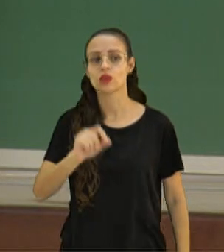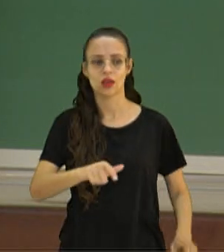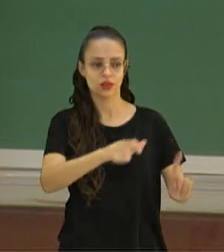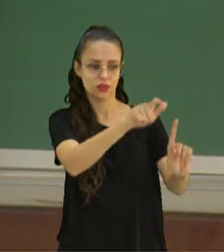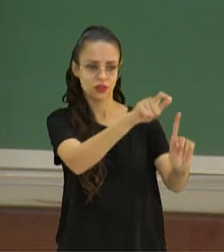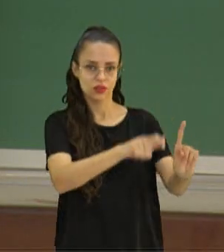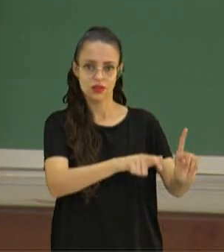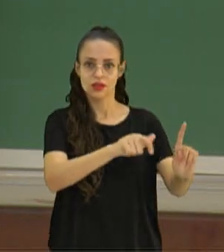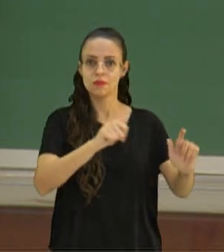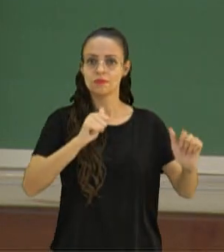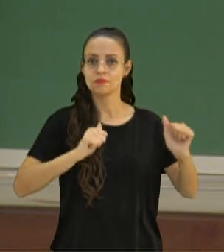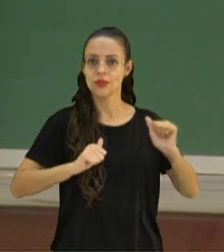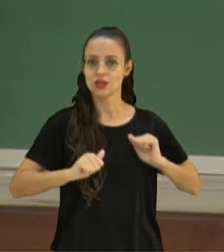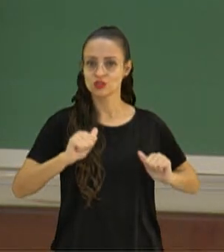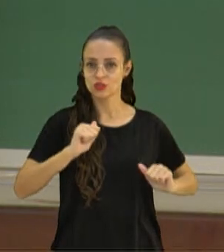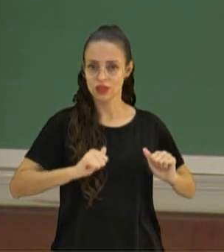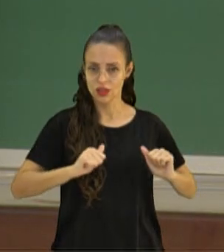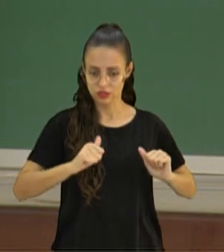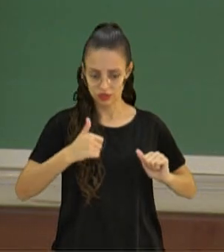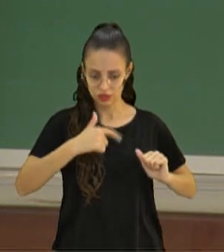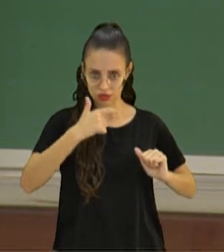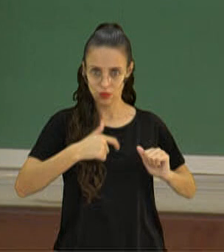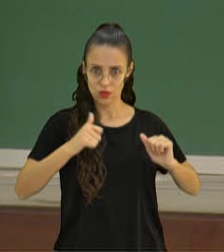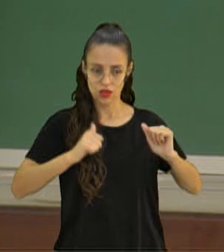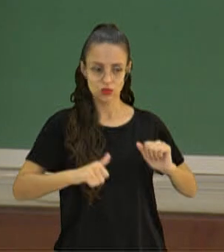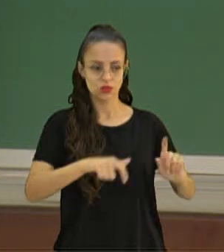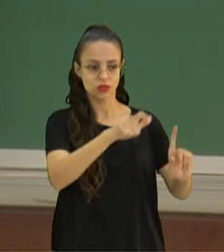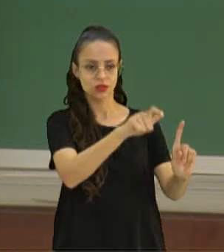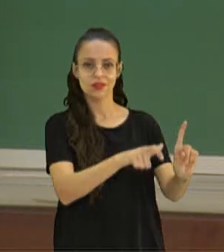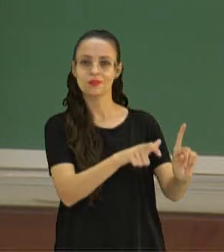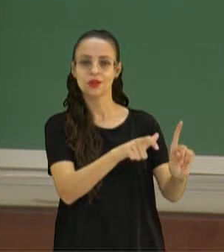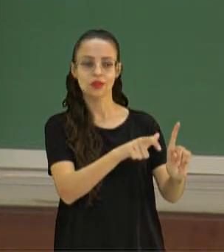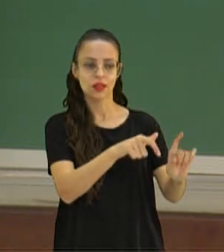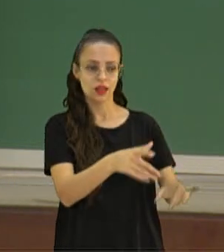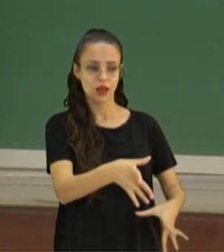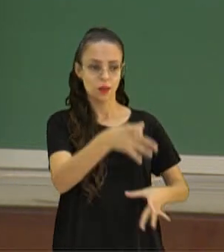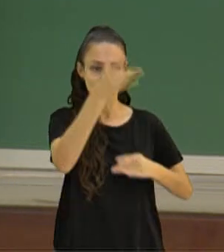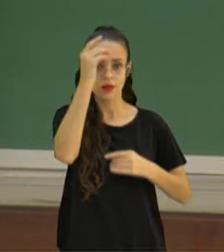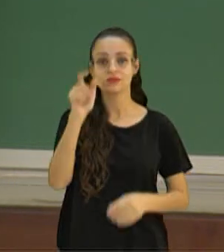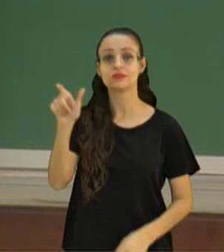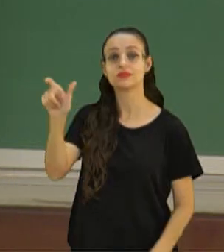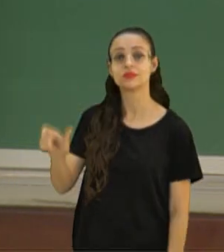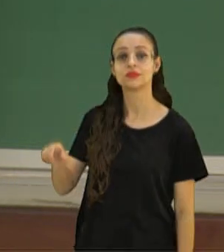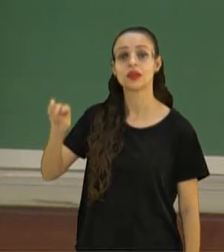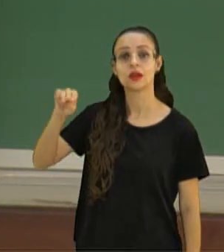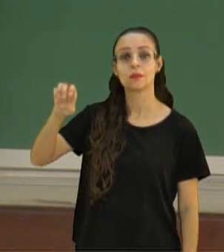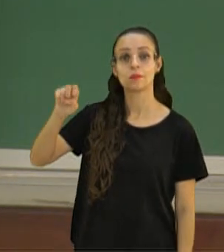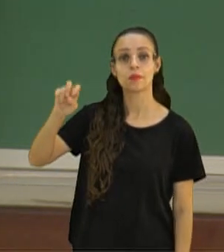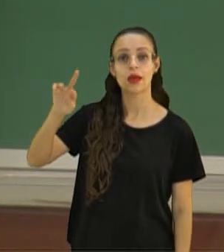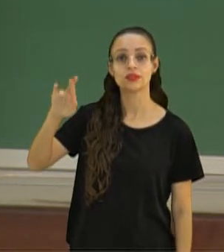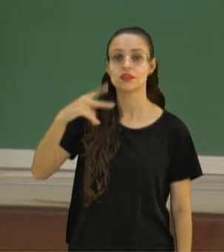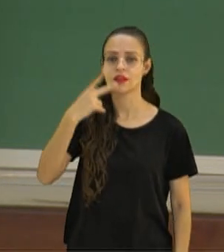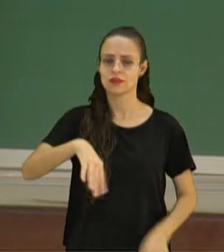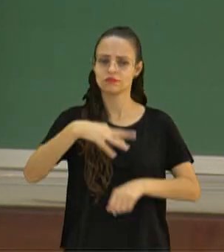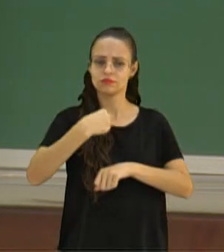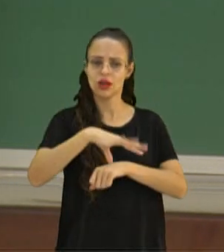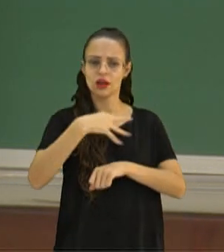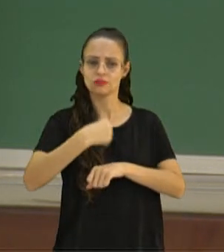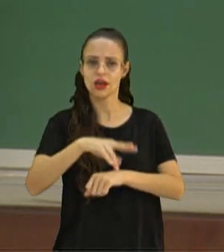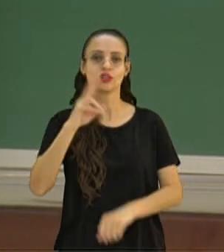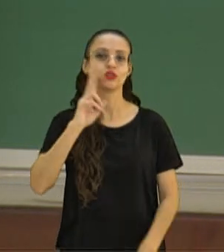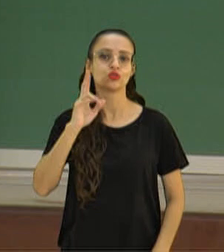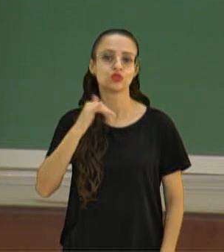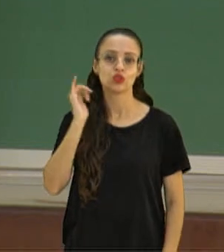vai representar um personagem e vai ter o mestre, que vai dar as instruções, que vai narrar a história, e também jogar